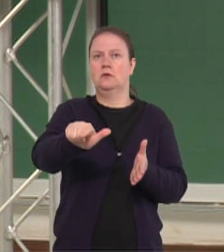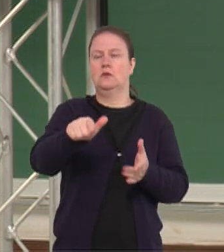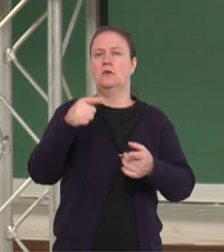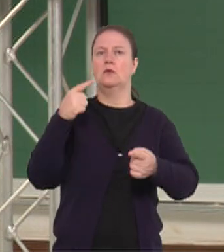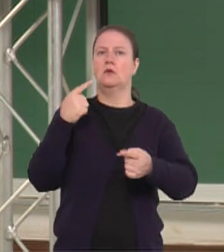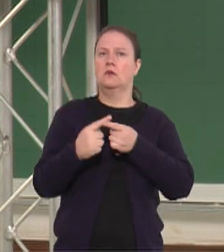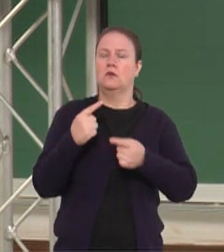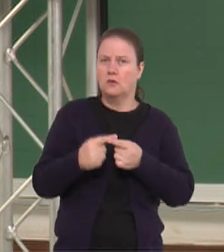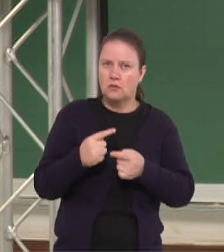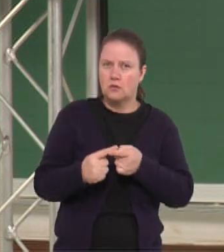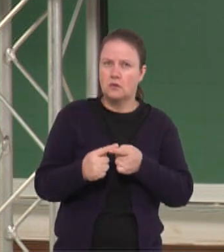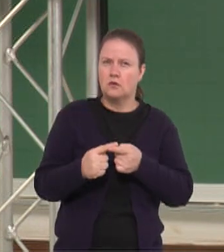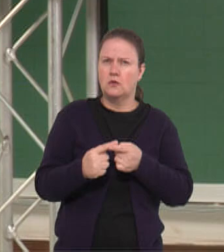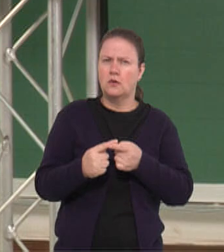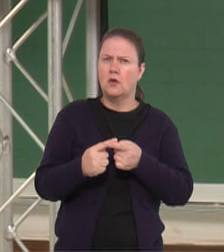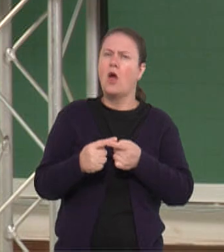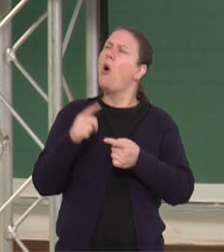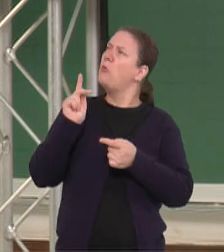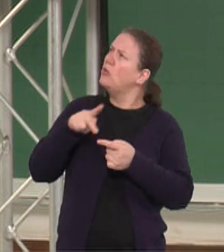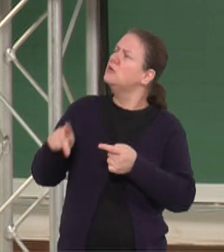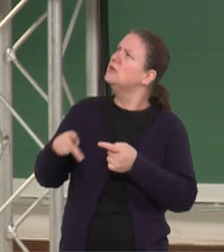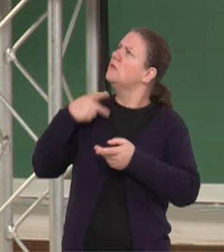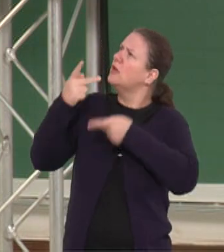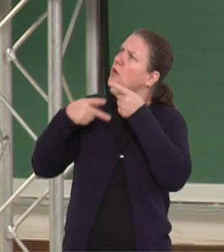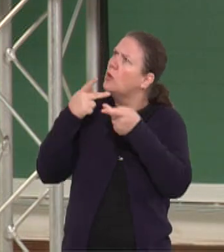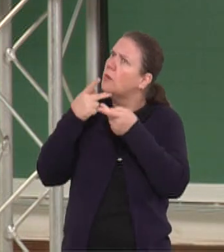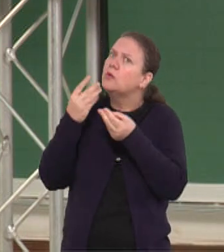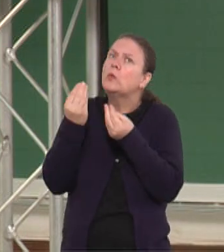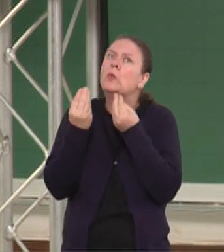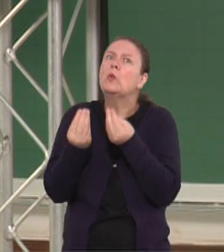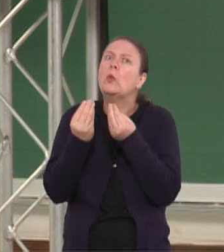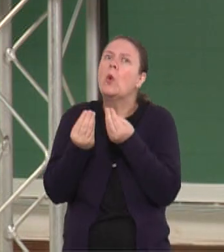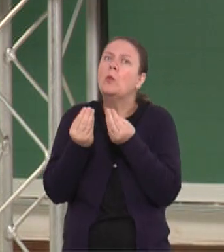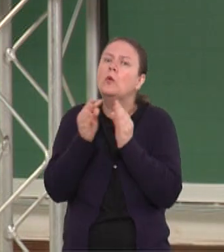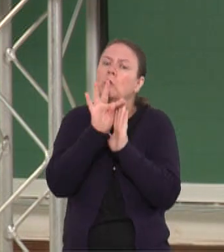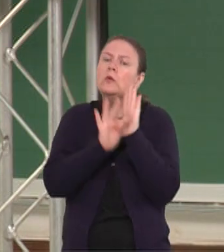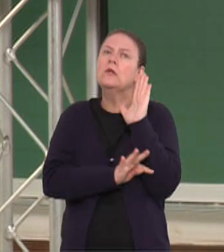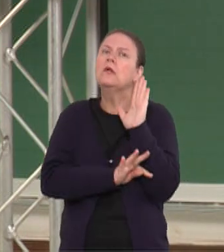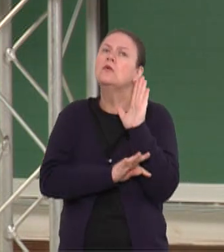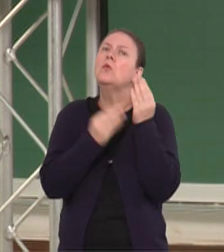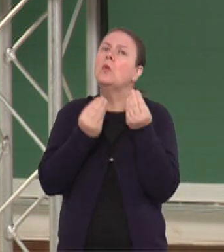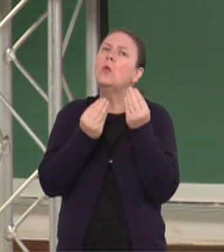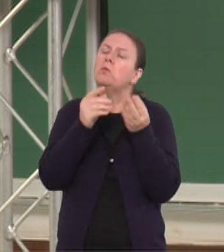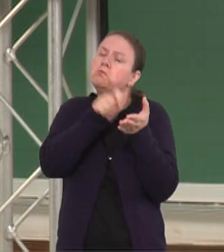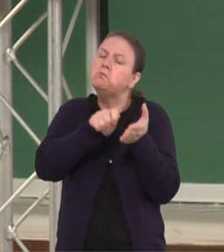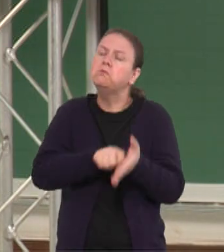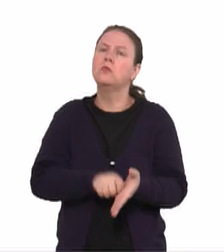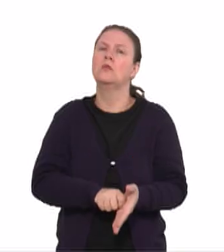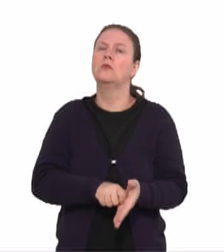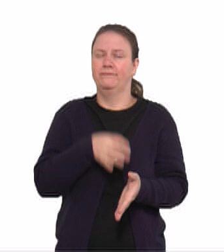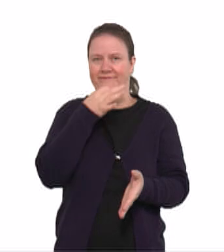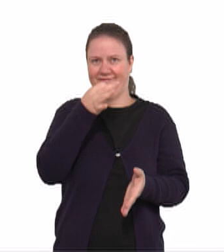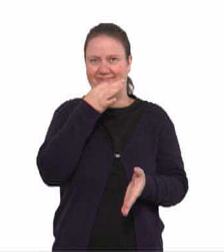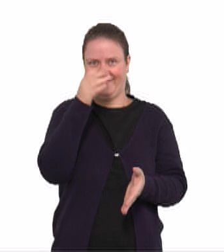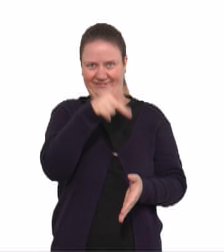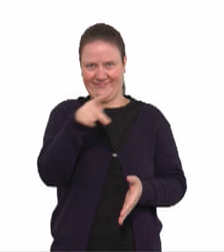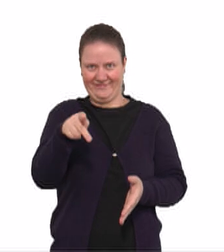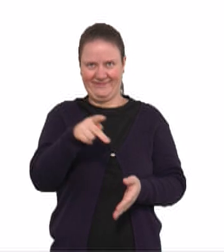falou, mas como é que fica isso no texto? Vamos tentar, vamos dar uma olhadinha? A sugestão que a professora fez, vamos dar uma olhada?